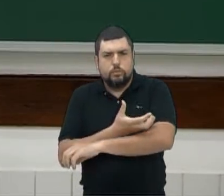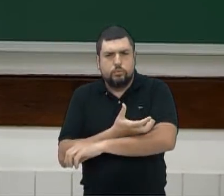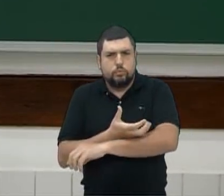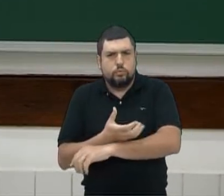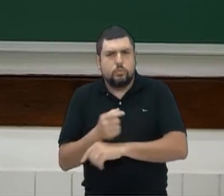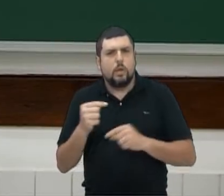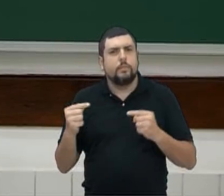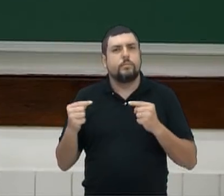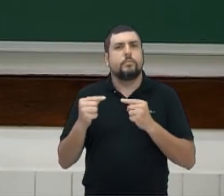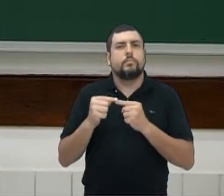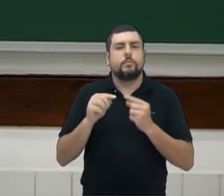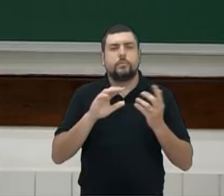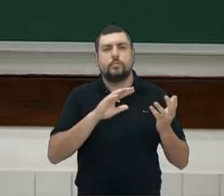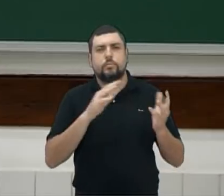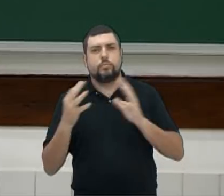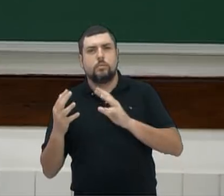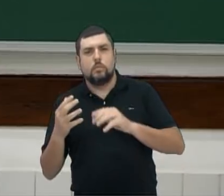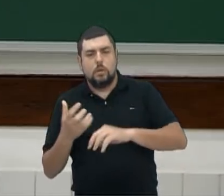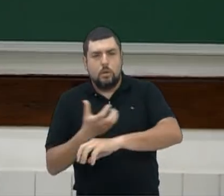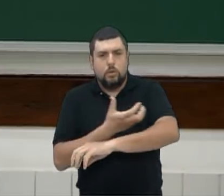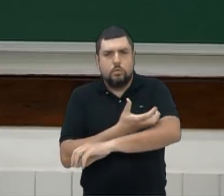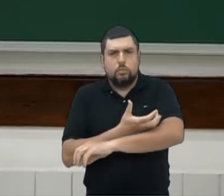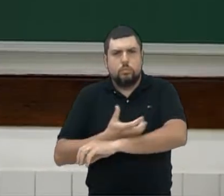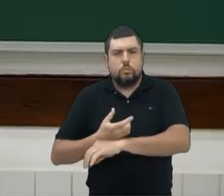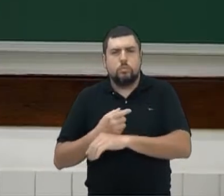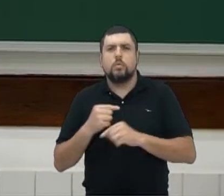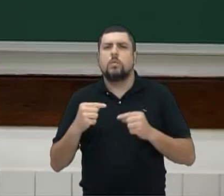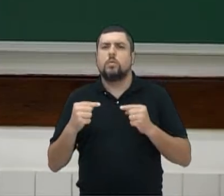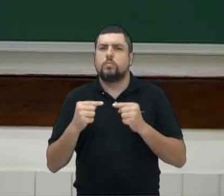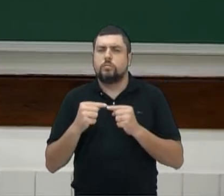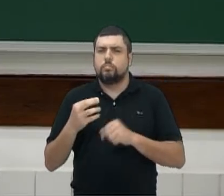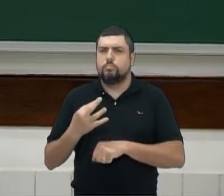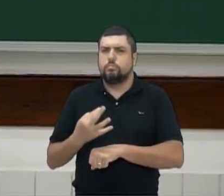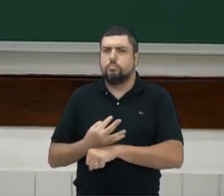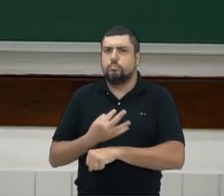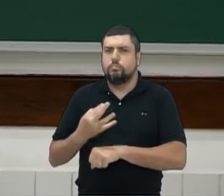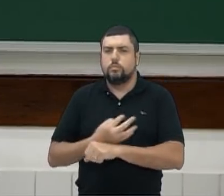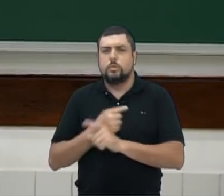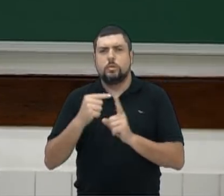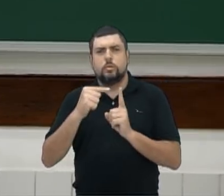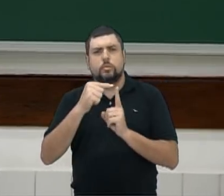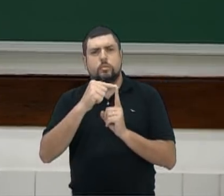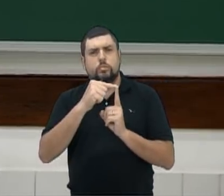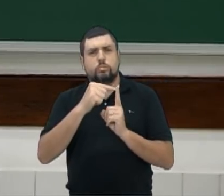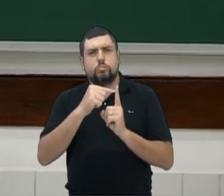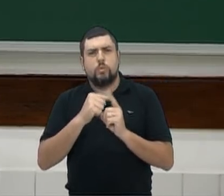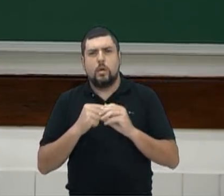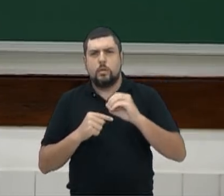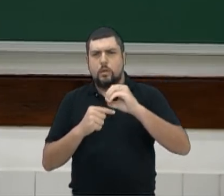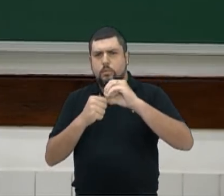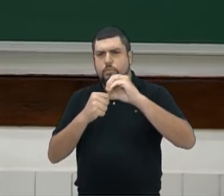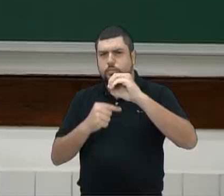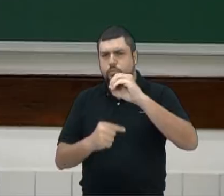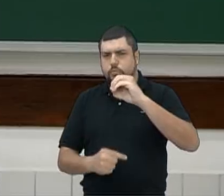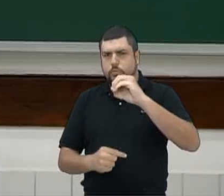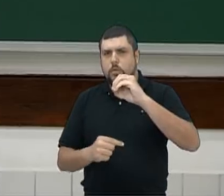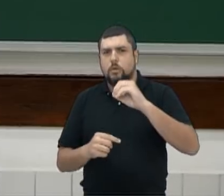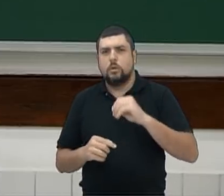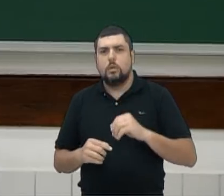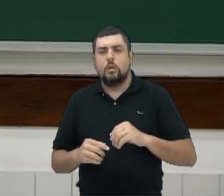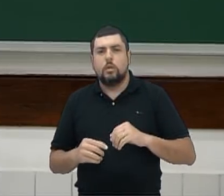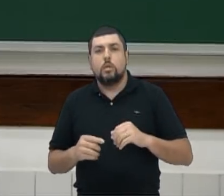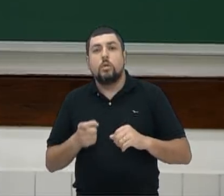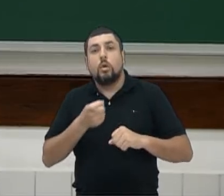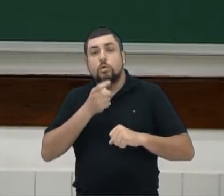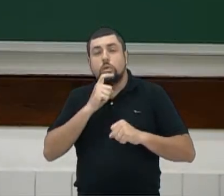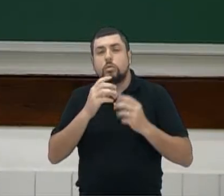Ela consegue sobreviver às baixíssimas temperaturas, às temperaturas abaixo de zero, e quando ocorre o degelo, ela